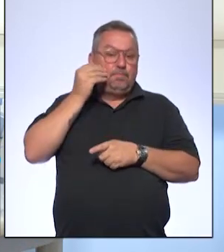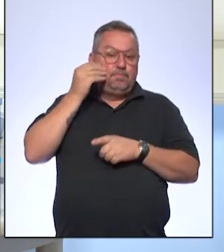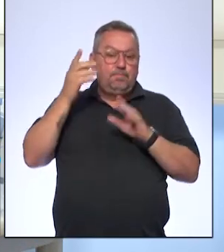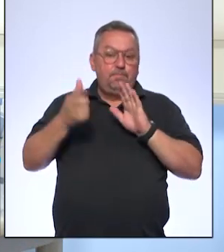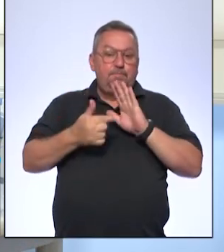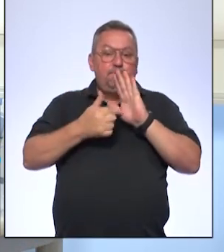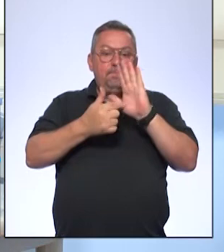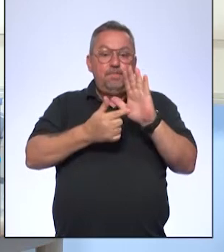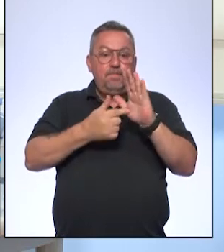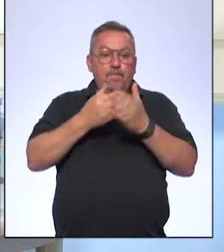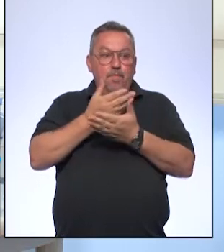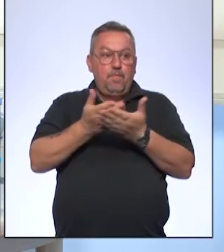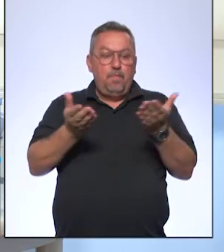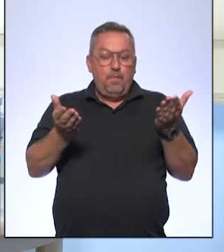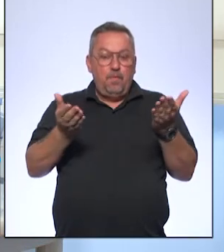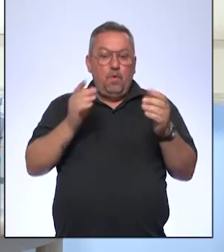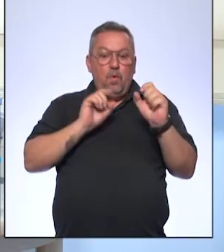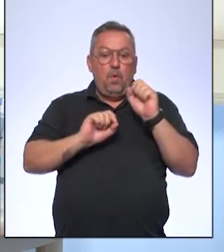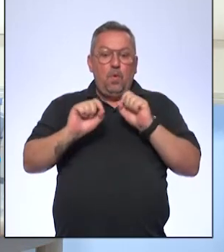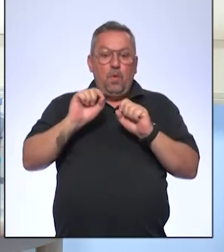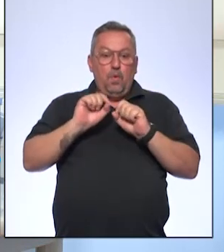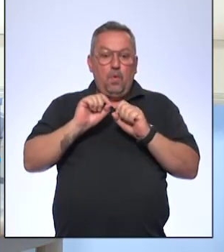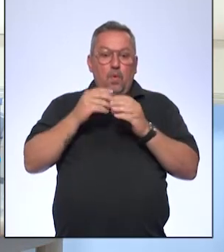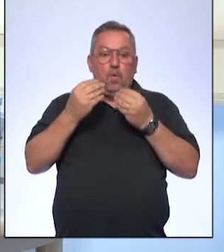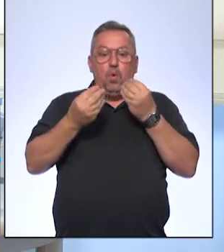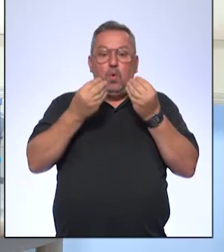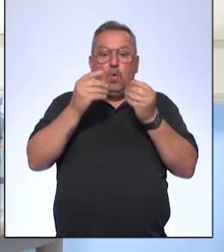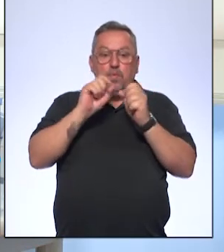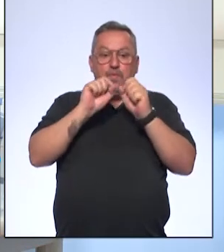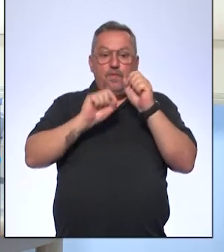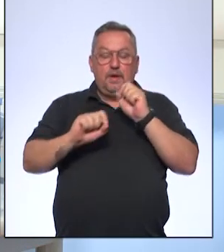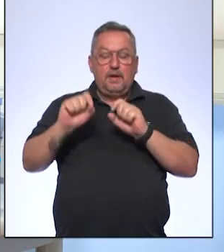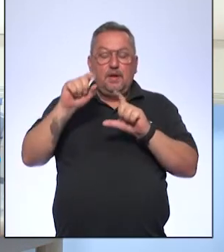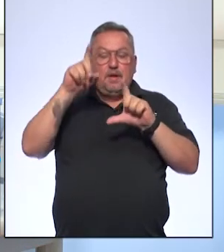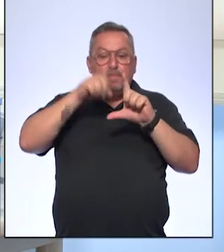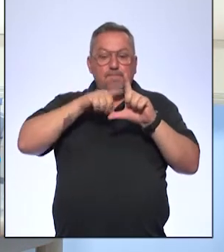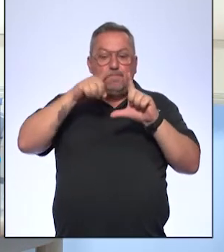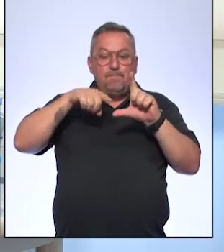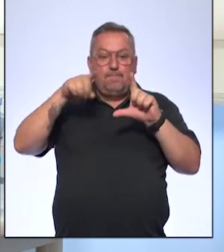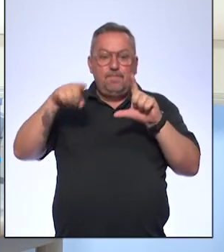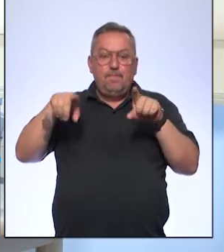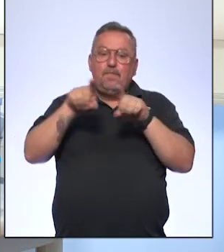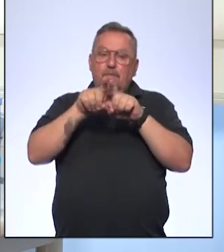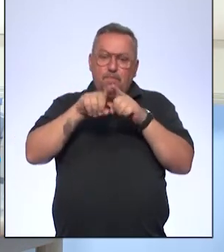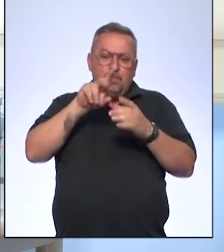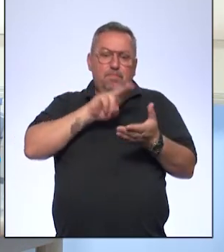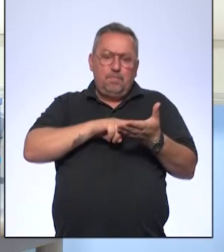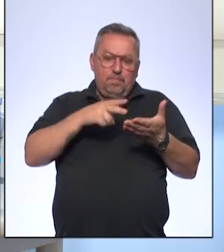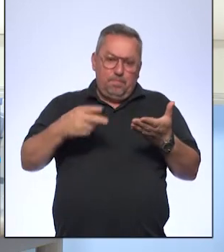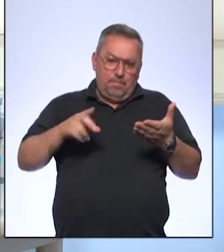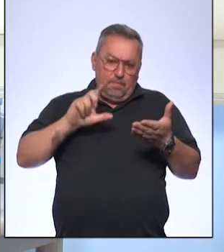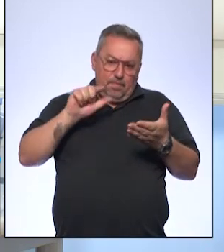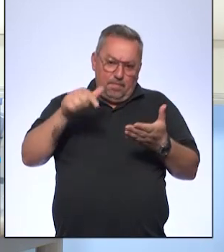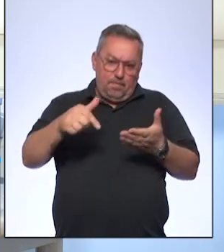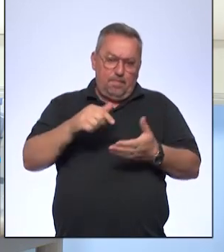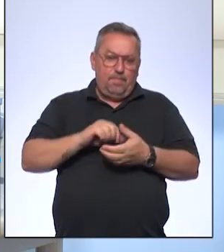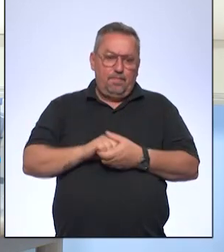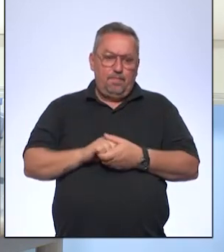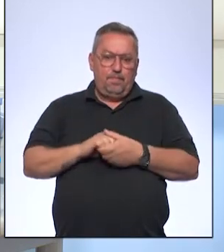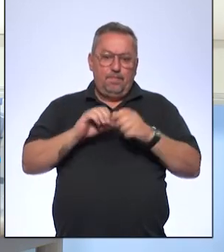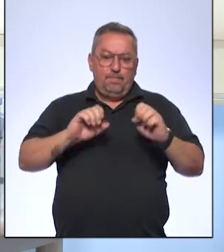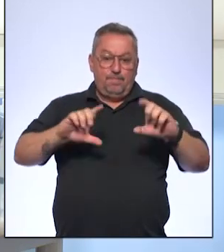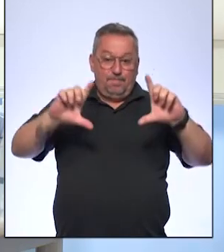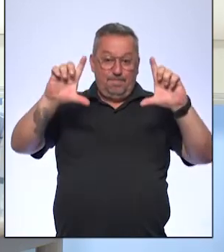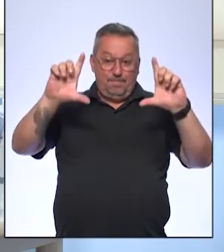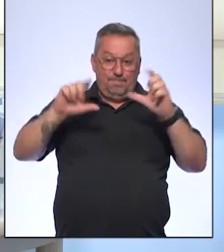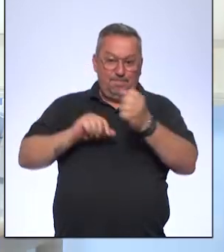demonstrar aqui, mostrar para vocês a questão de como fazer esse tipo de gráfico e, claro, interpretar com ele depois. Na telinha de vocês